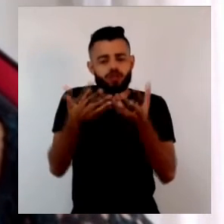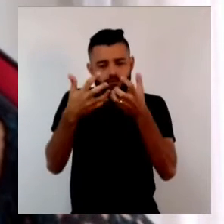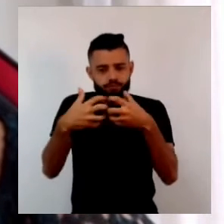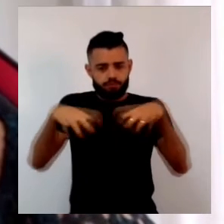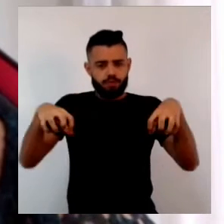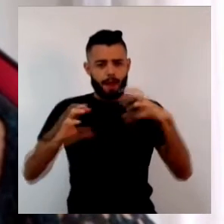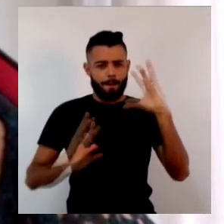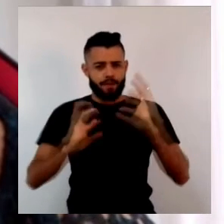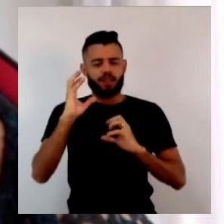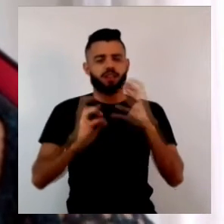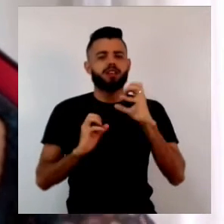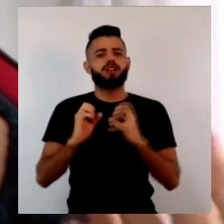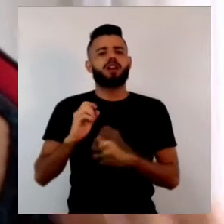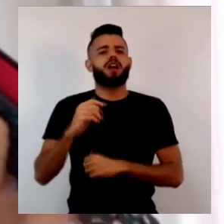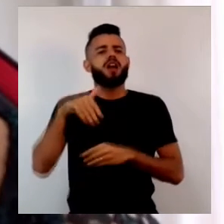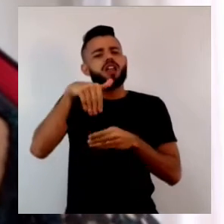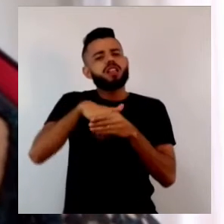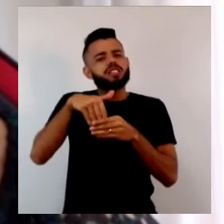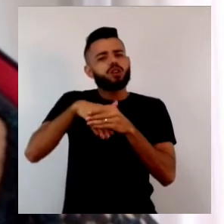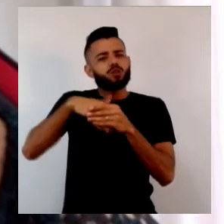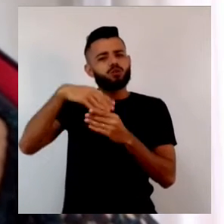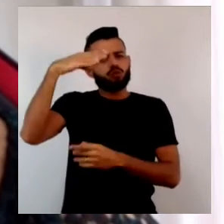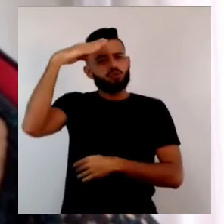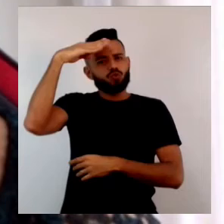em 2016,